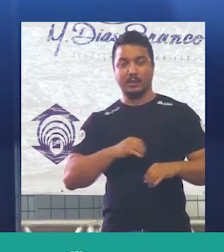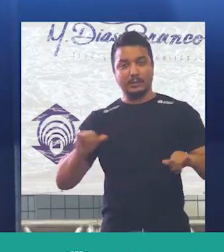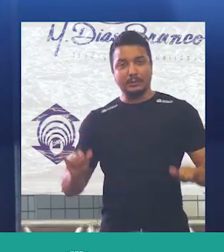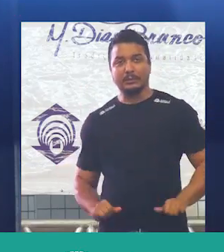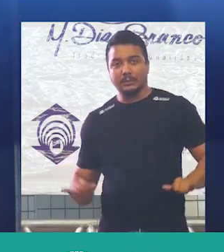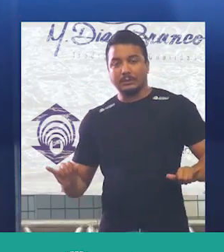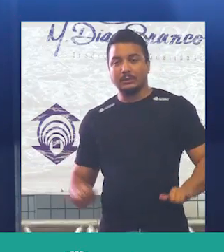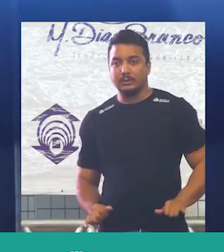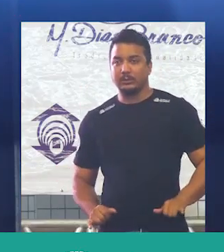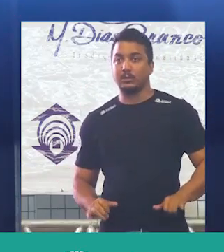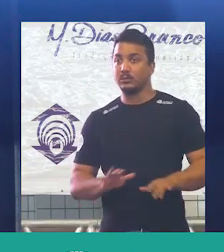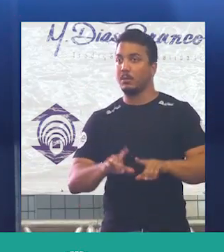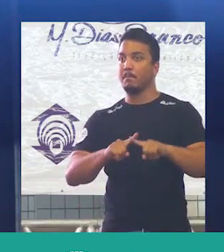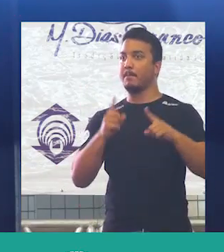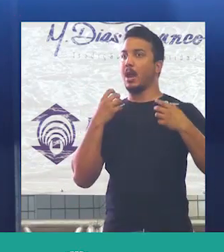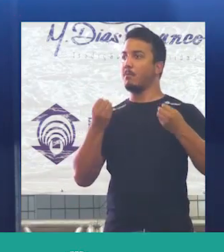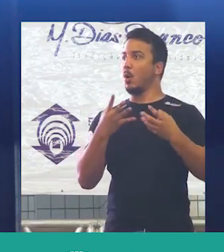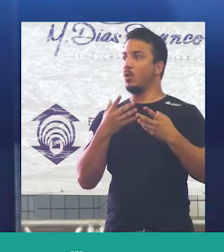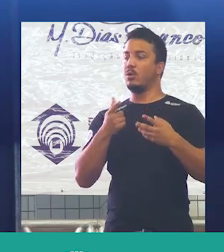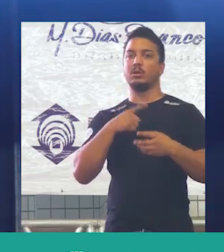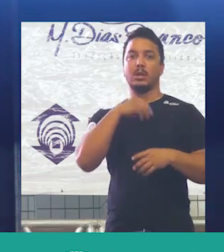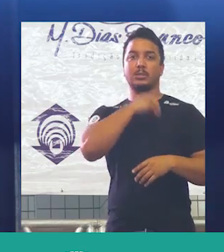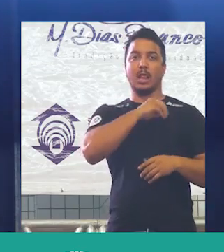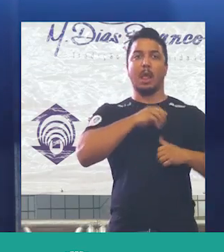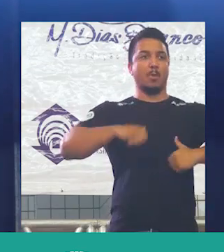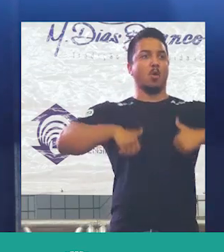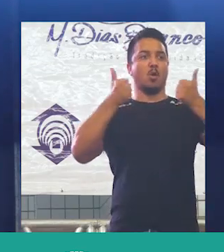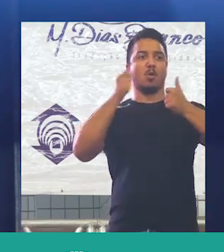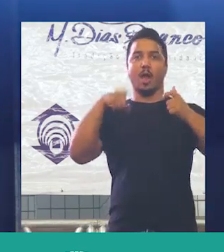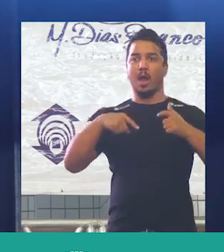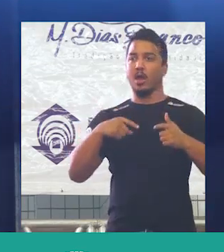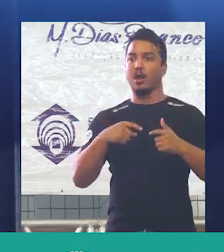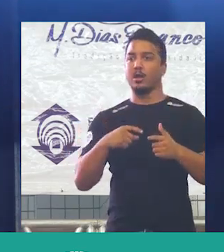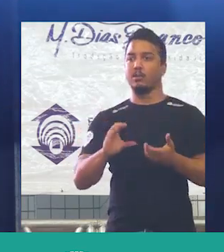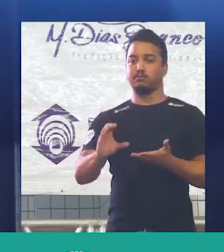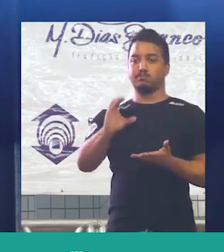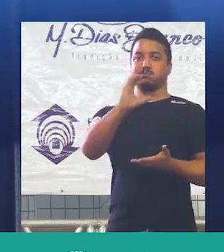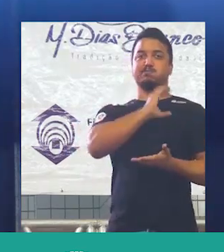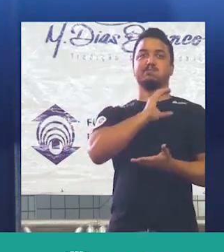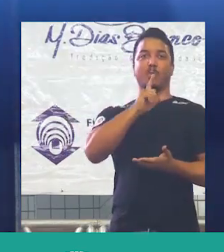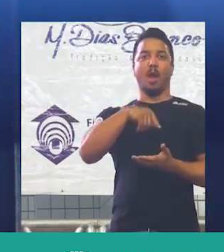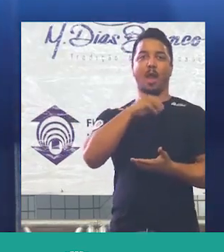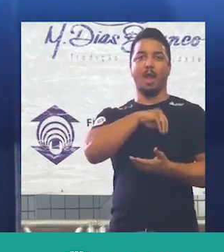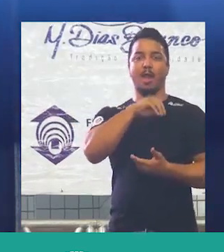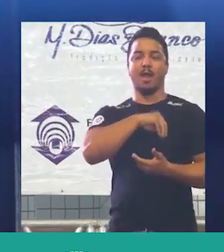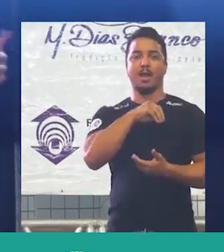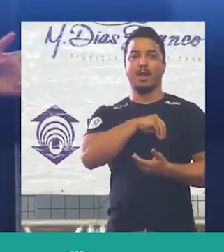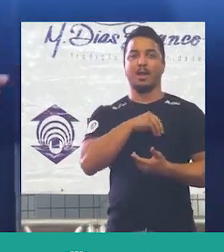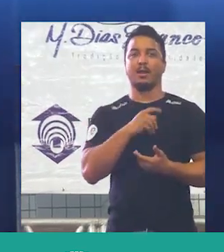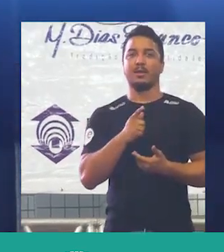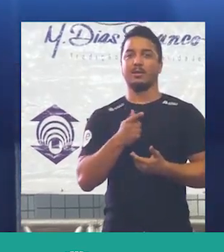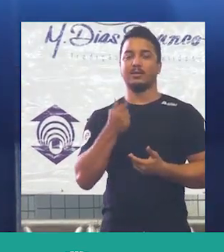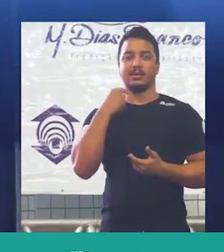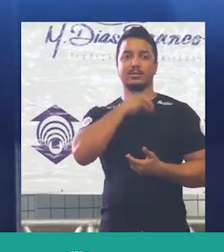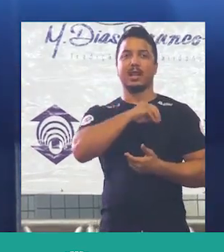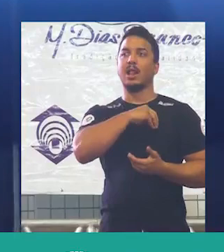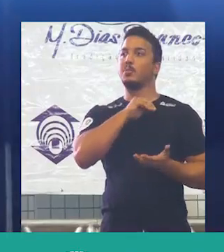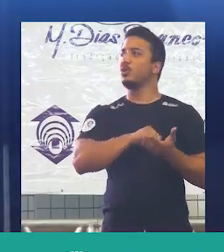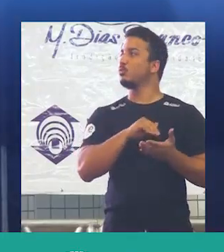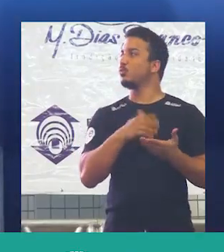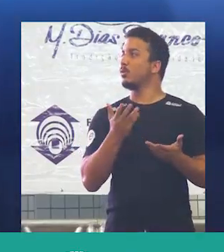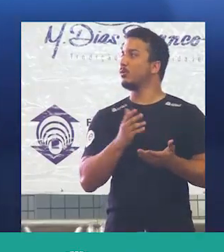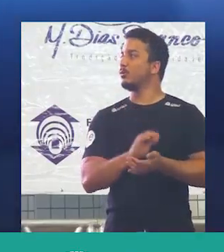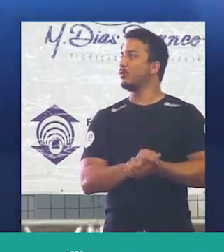sofrida, mas em compensação o tanto que a gente ganha é bem melhor, né, não, minha filha? Então é doido, rapaz. A gente ganha, quanto é que é o salário mínimo que